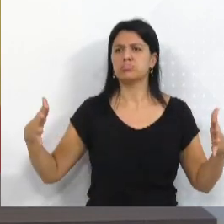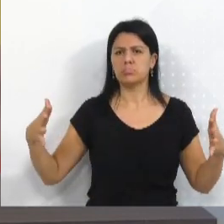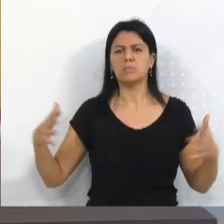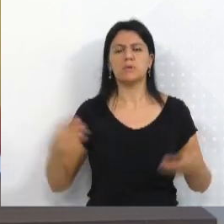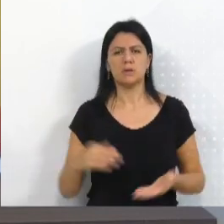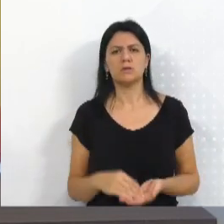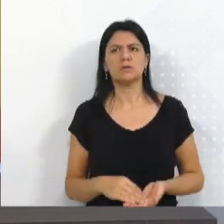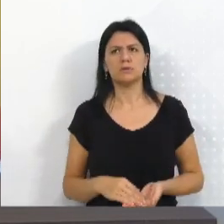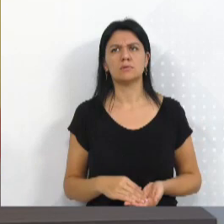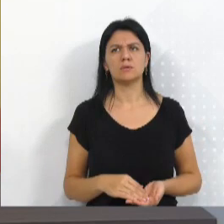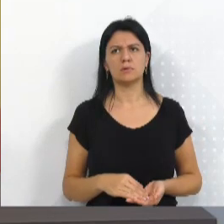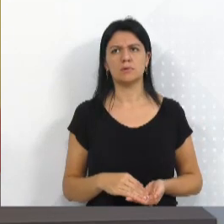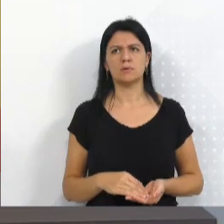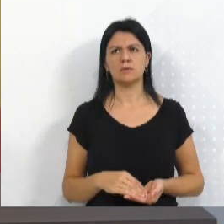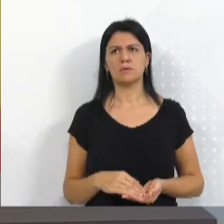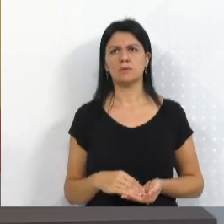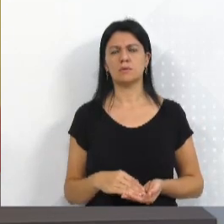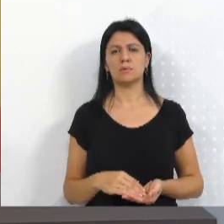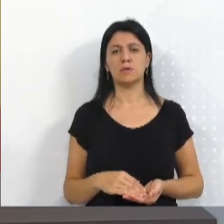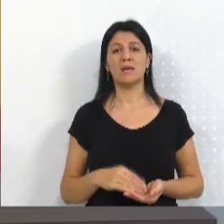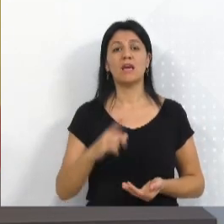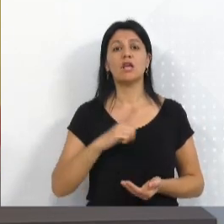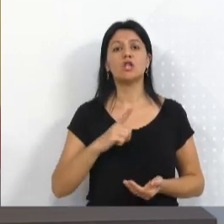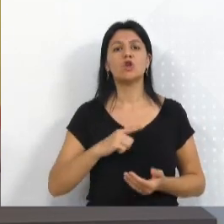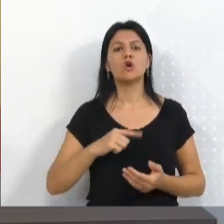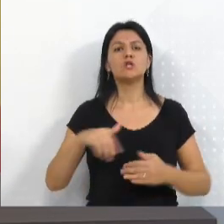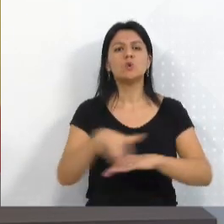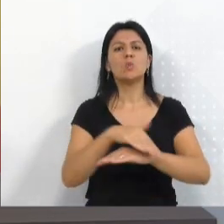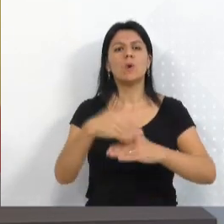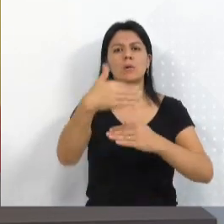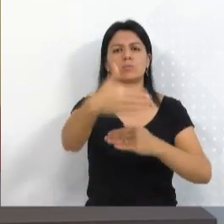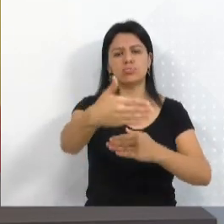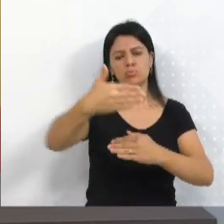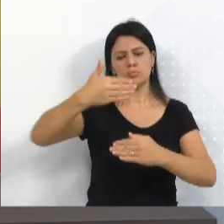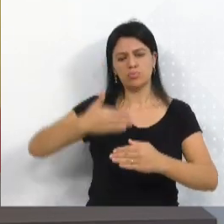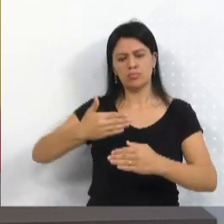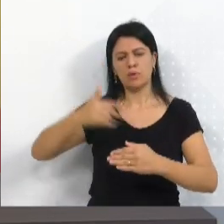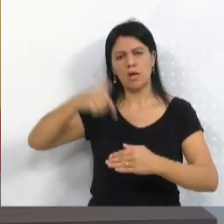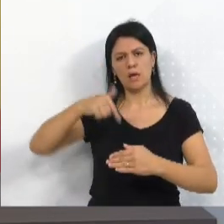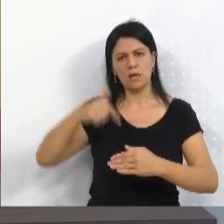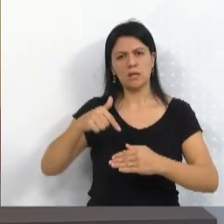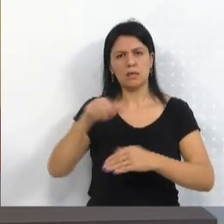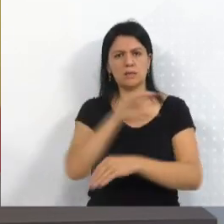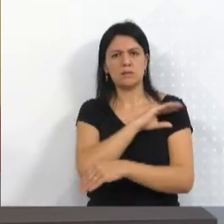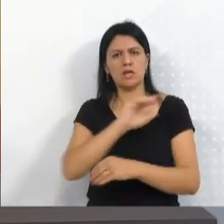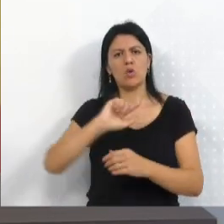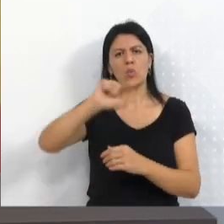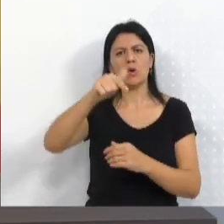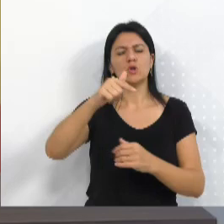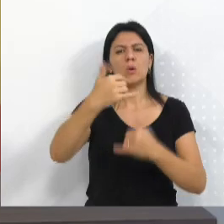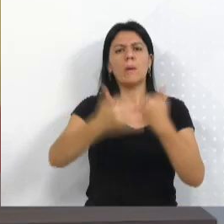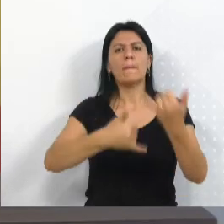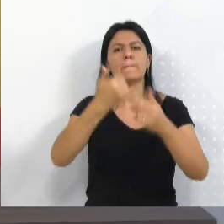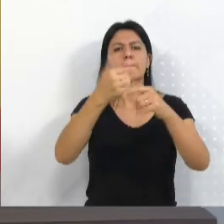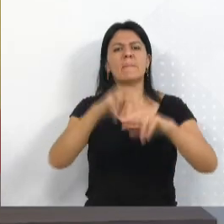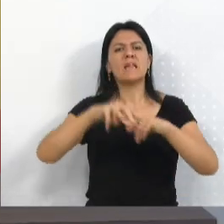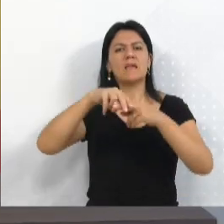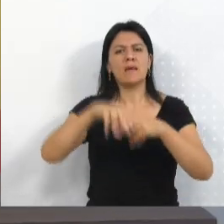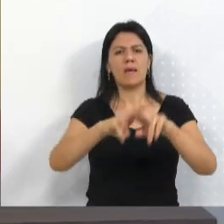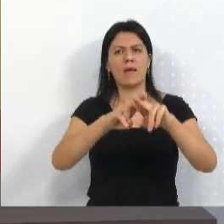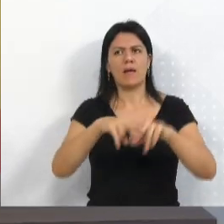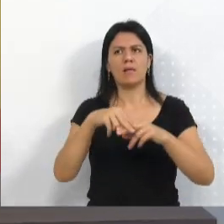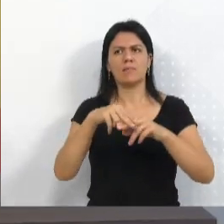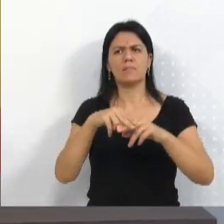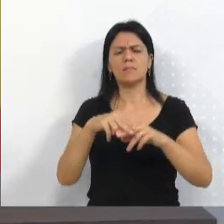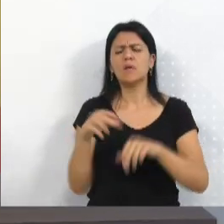ele tem atendo dos dois lados da rua tanto que do outro lado é o parquinho e qual foi a demanda que